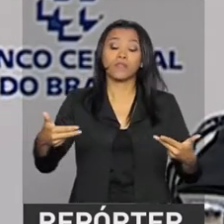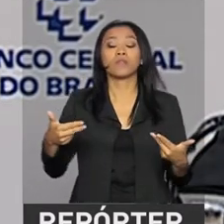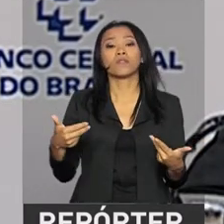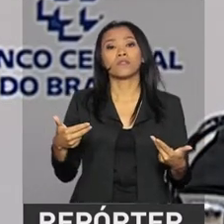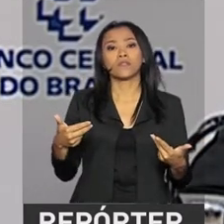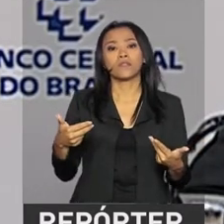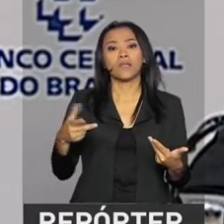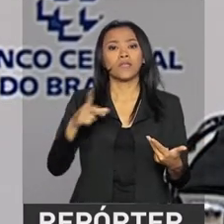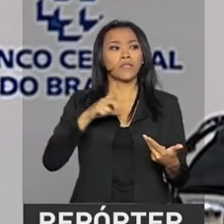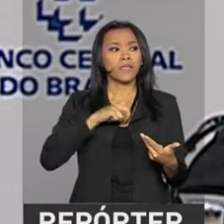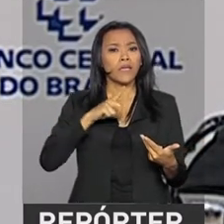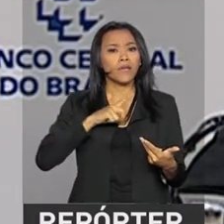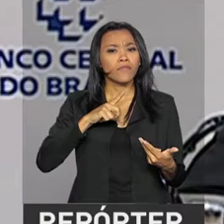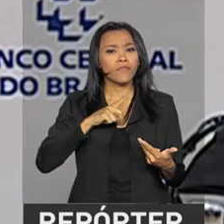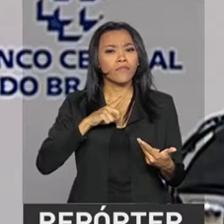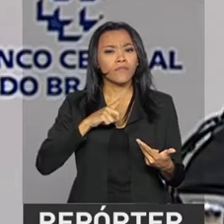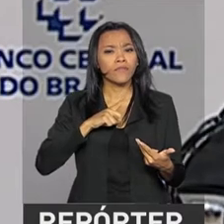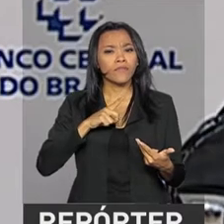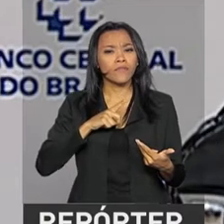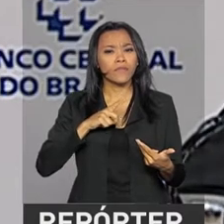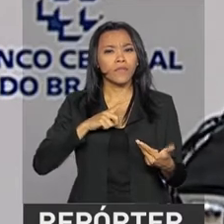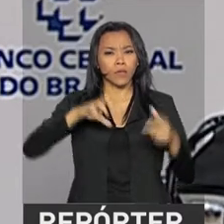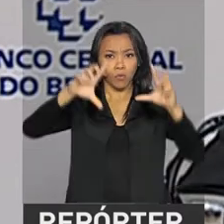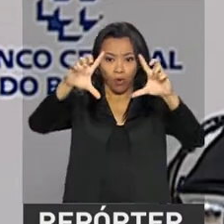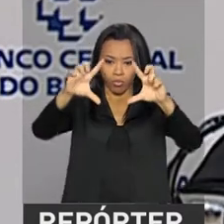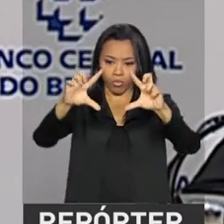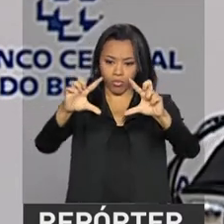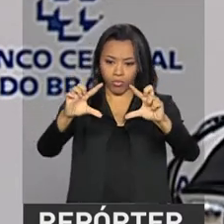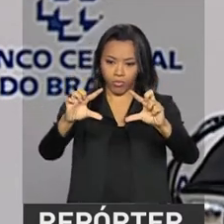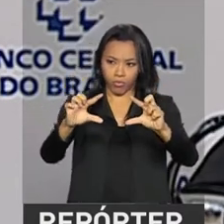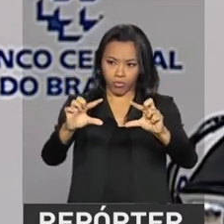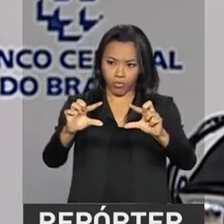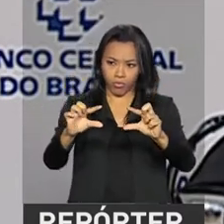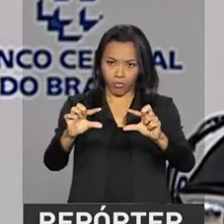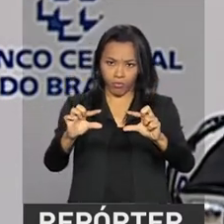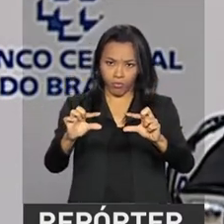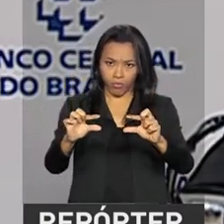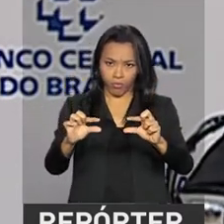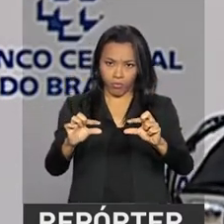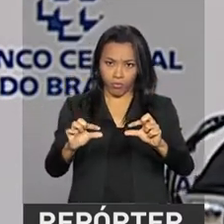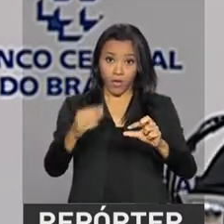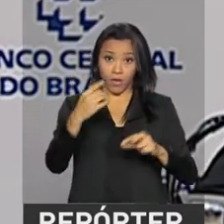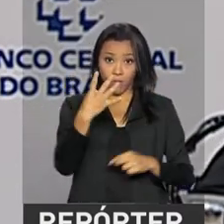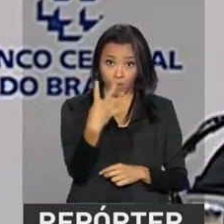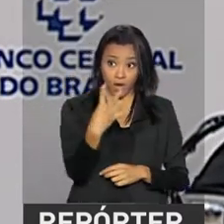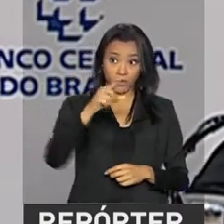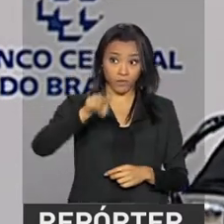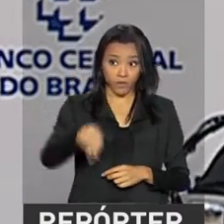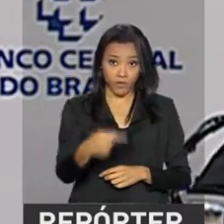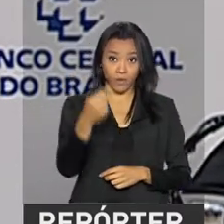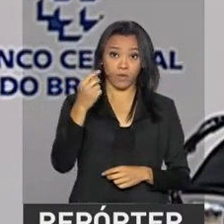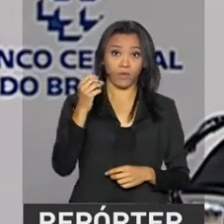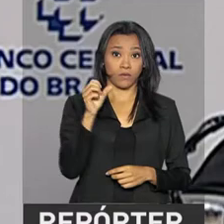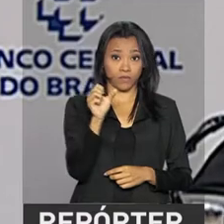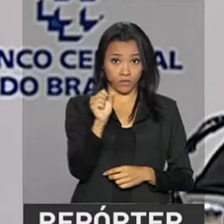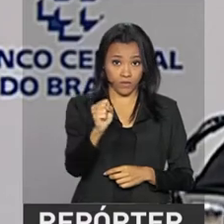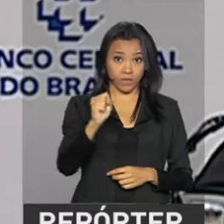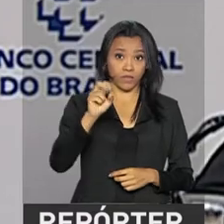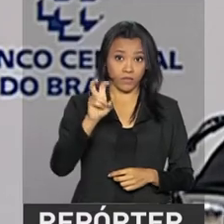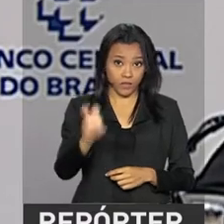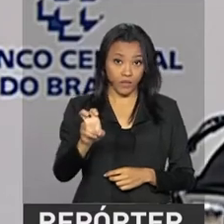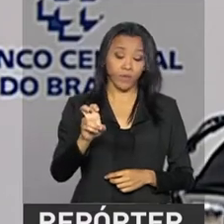uma arma de fogo na verdade de uma deflação de 4,85 a inflação de alimentos caiu 1